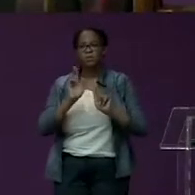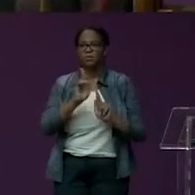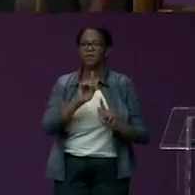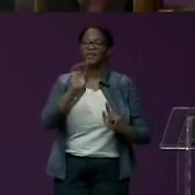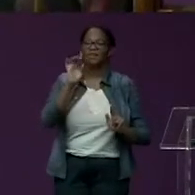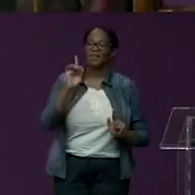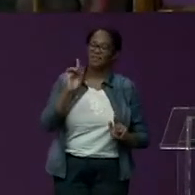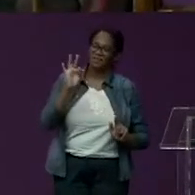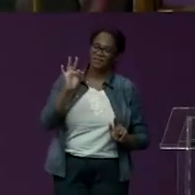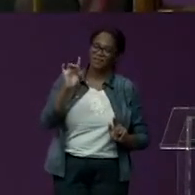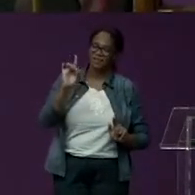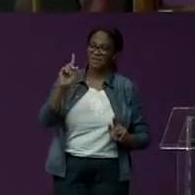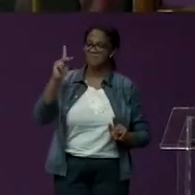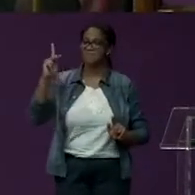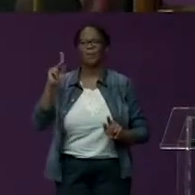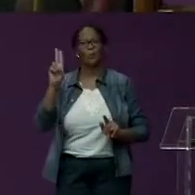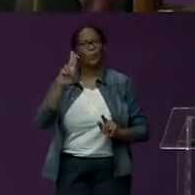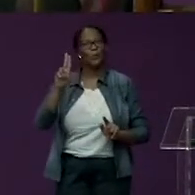tanta sigla quando tem que falar,